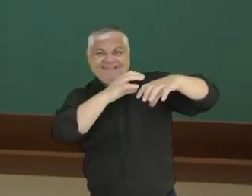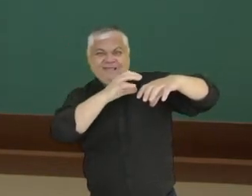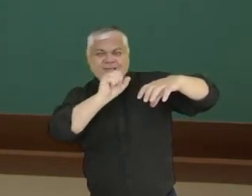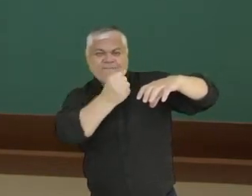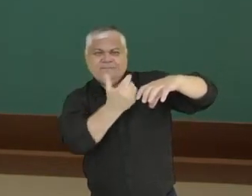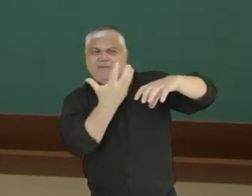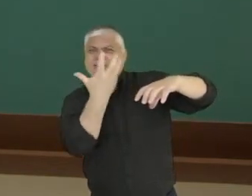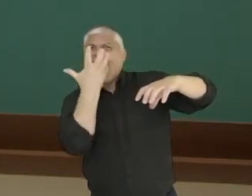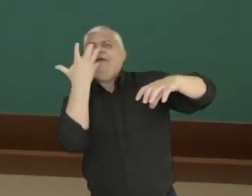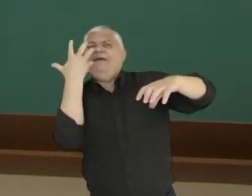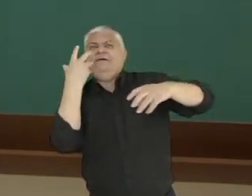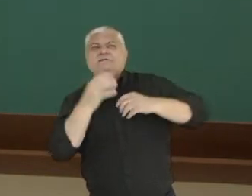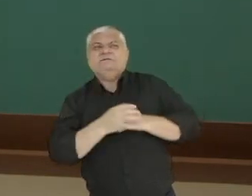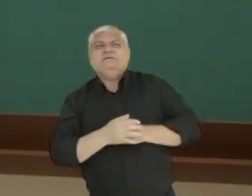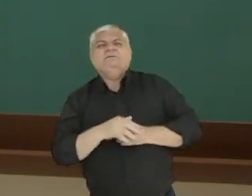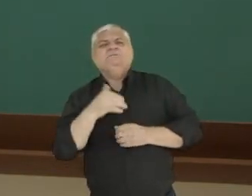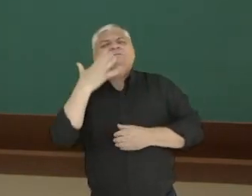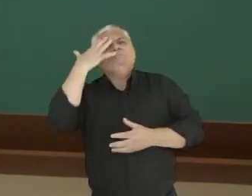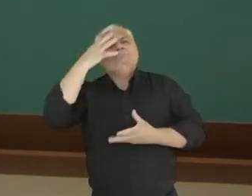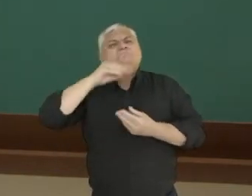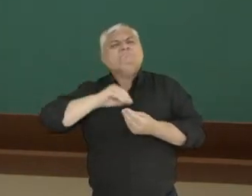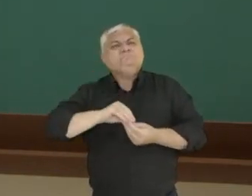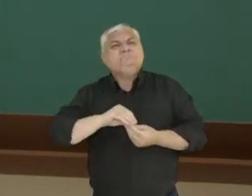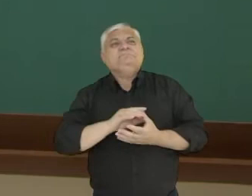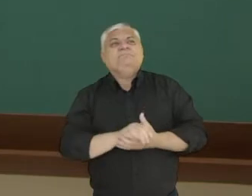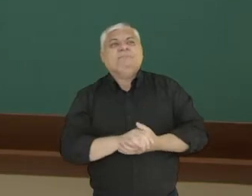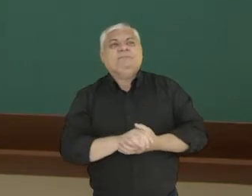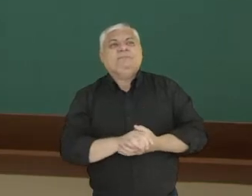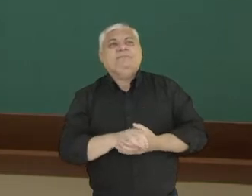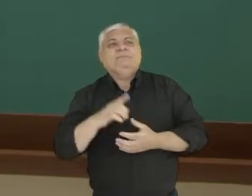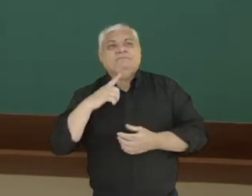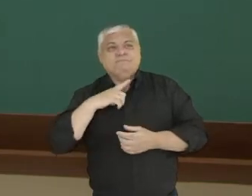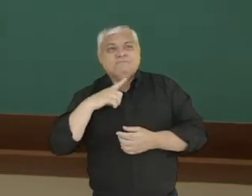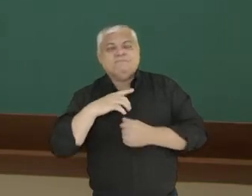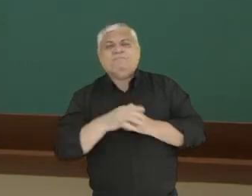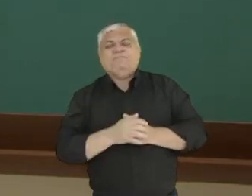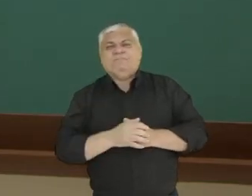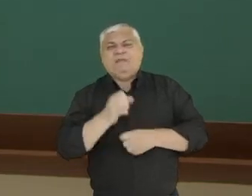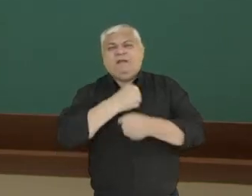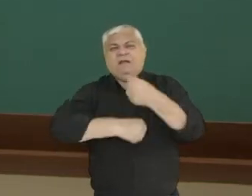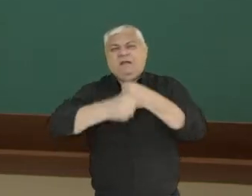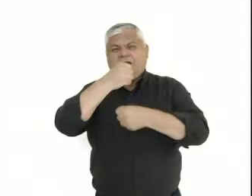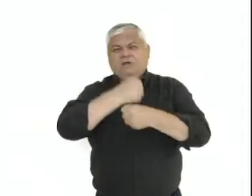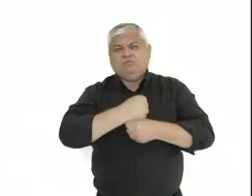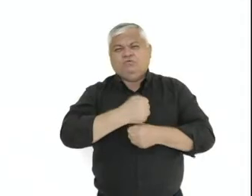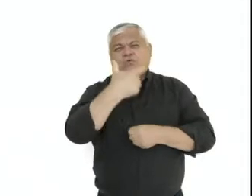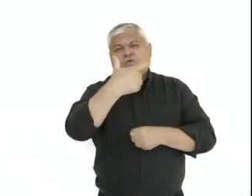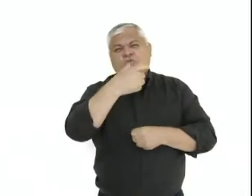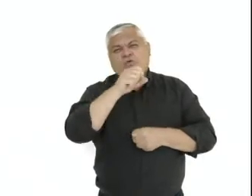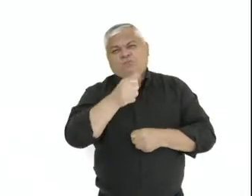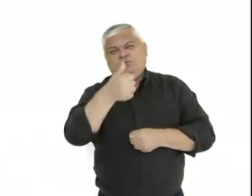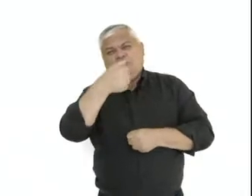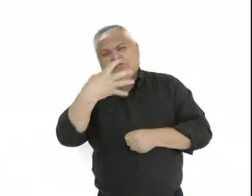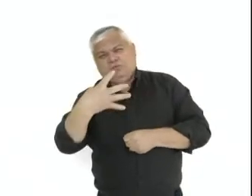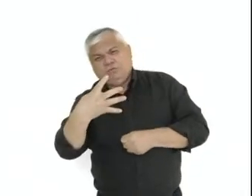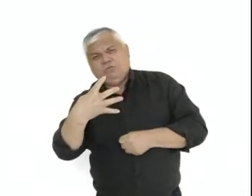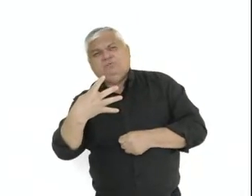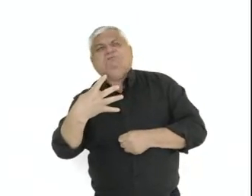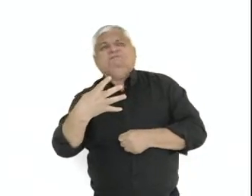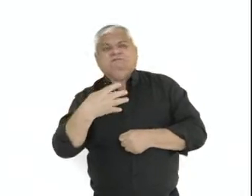refletida. E aqui a gente vai perceber que nós temos a análise 2014, nós temos no